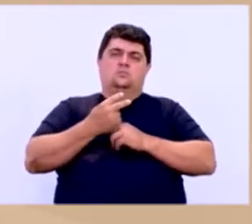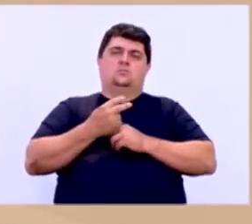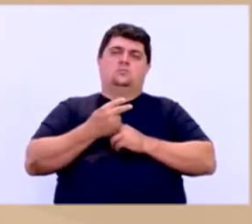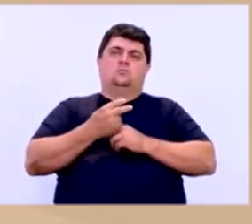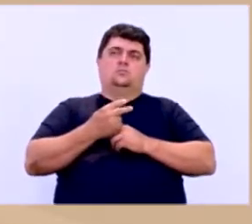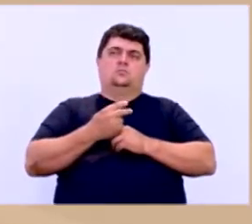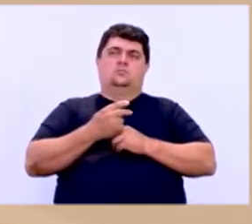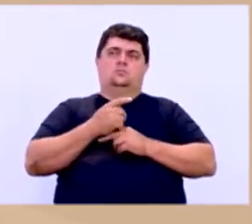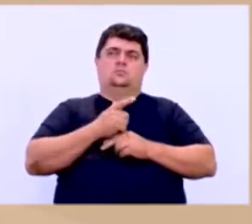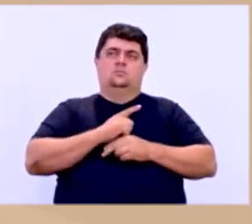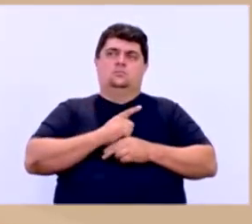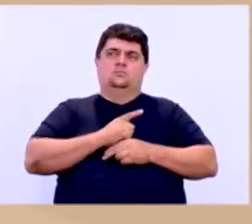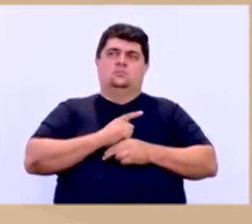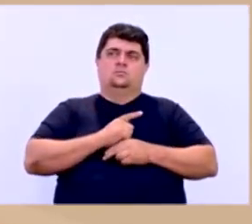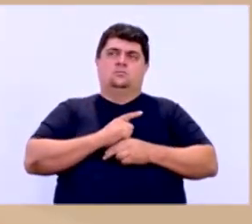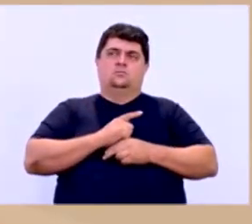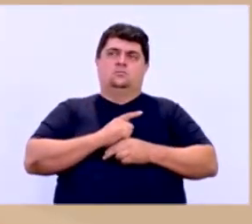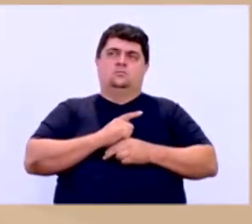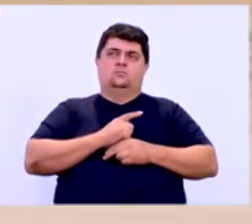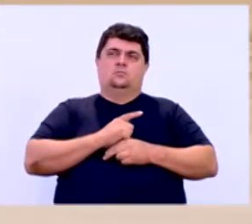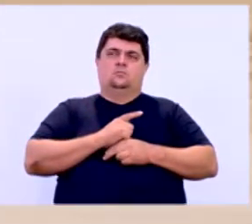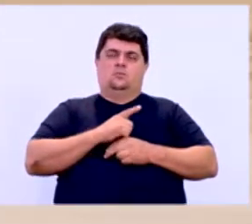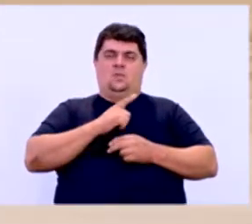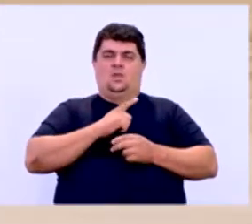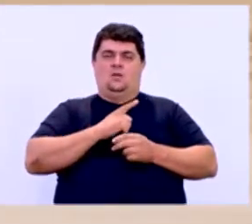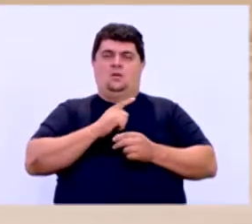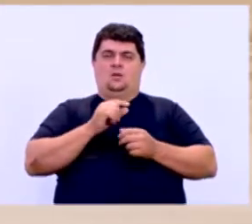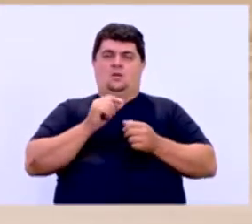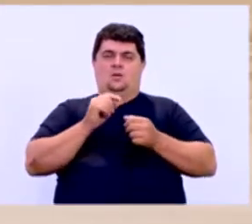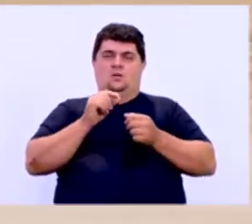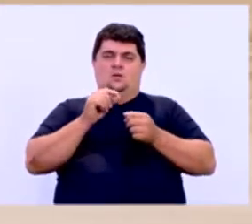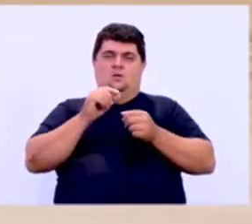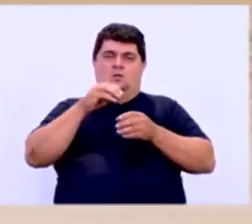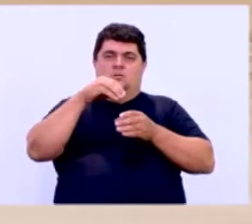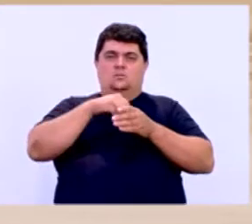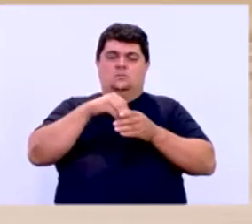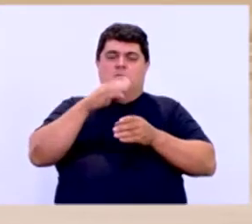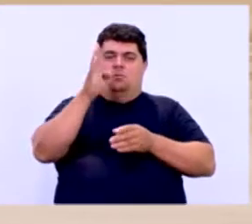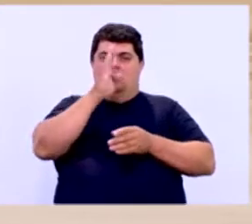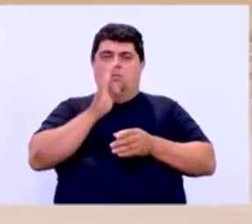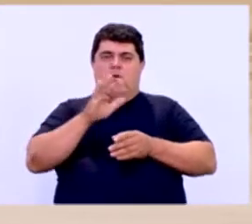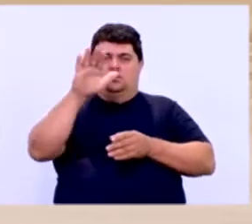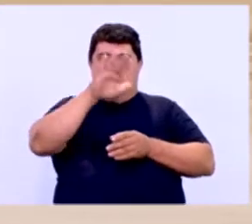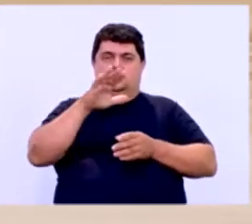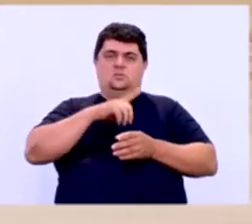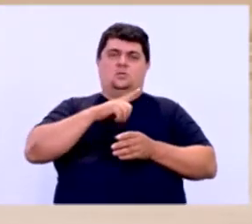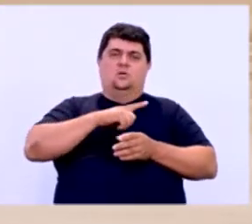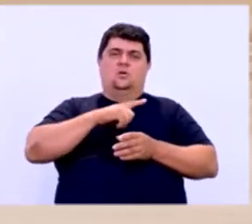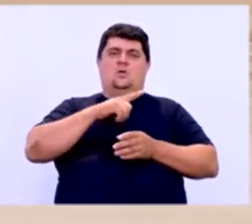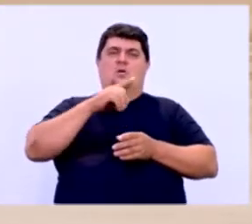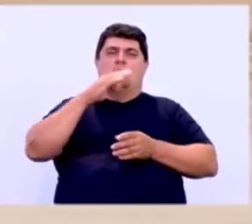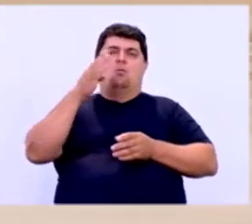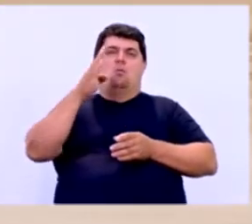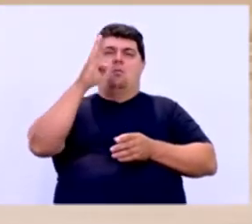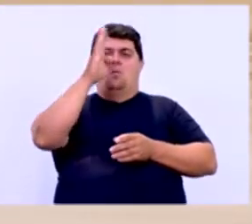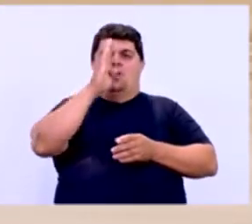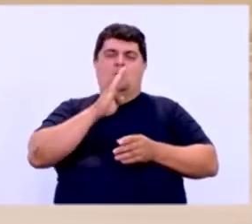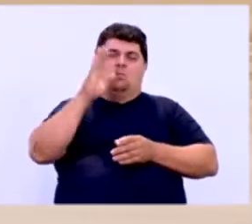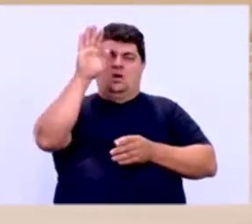o financiamento interno, dentro do Brasil, através dos órgãos oficiais, Banco do Brasil, BNDES,